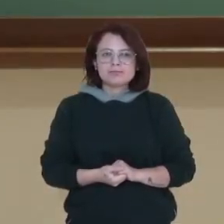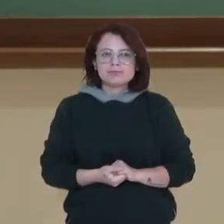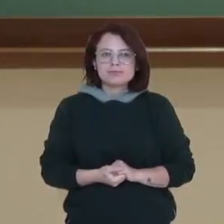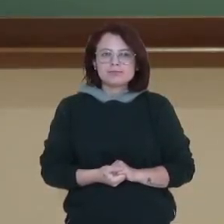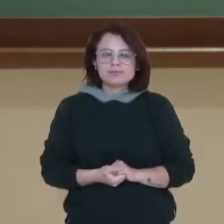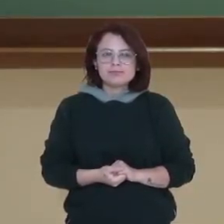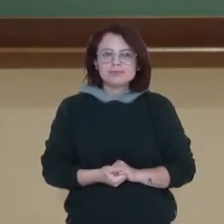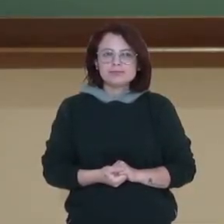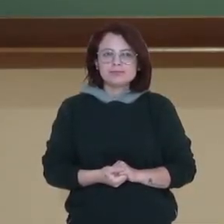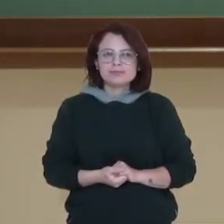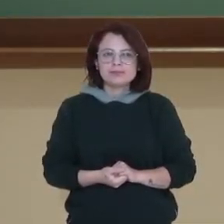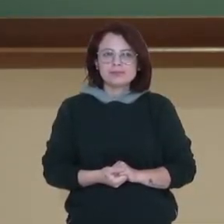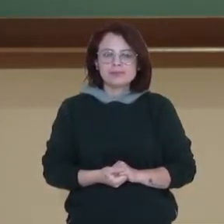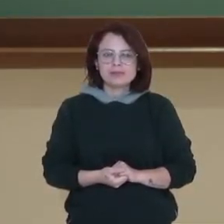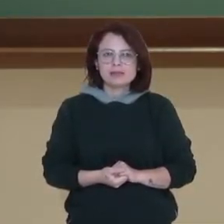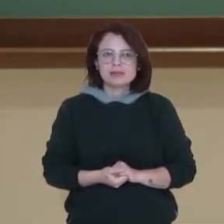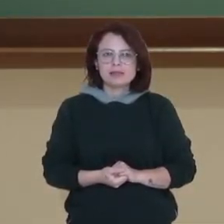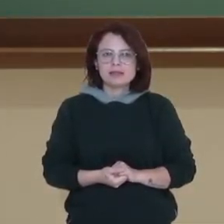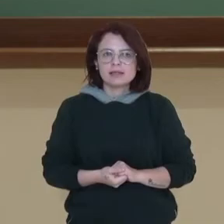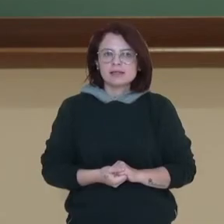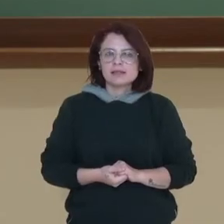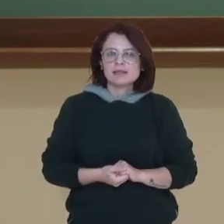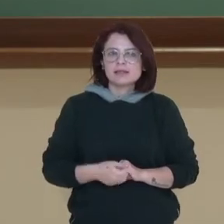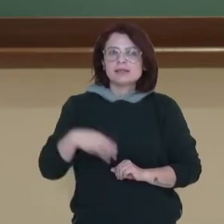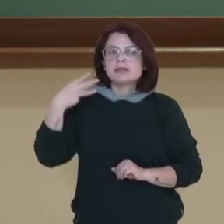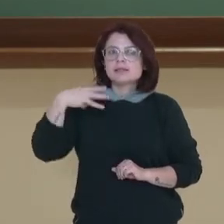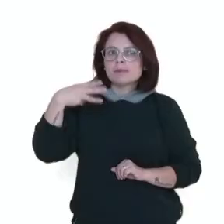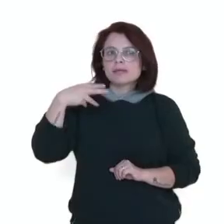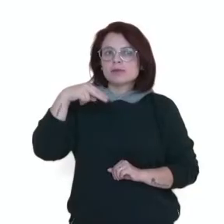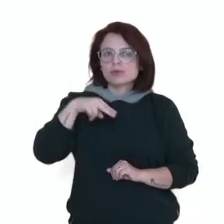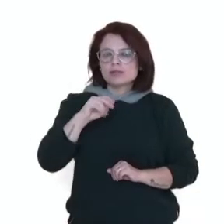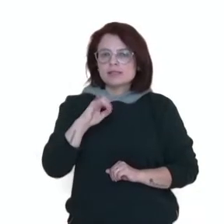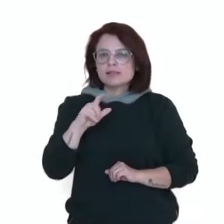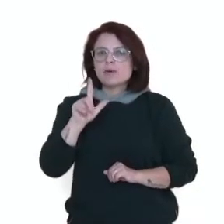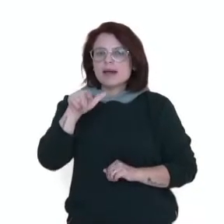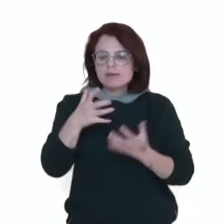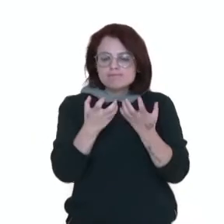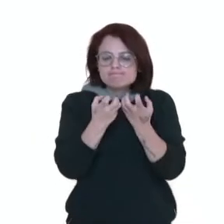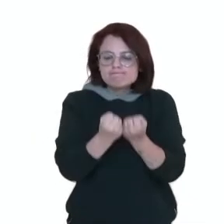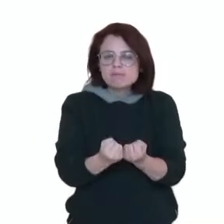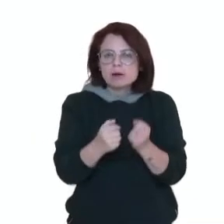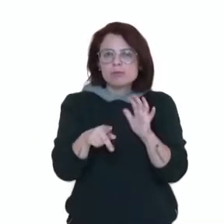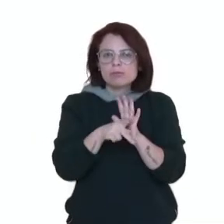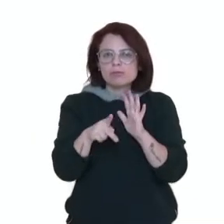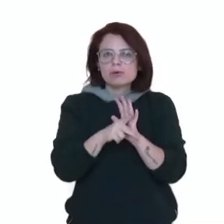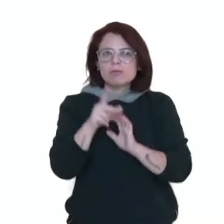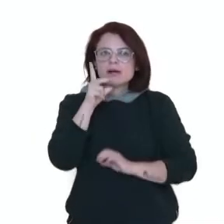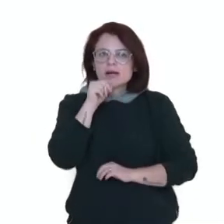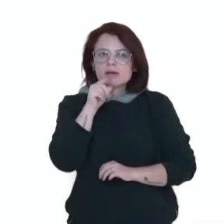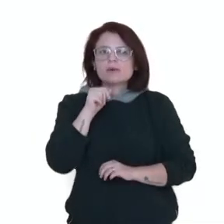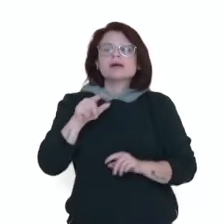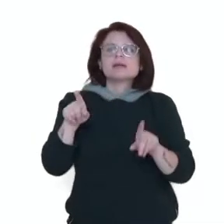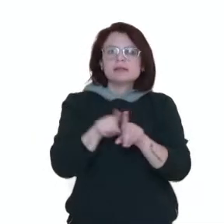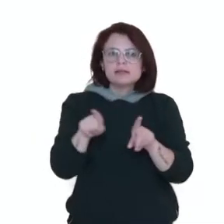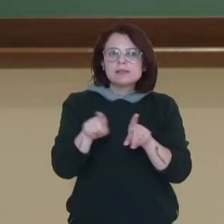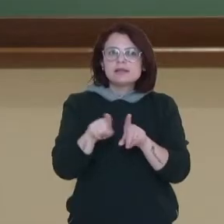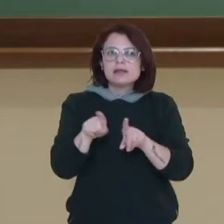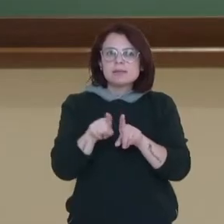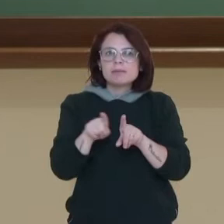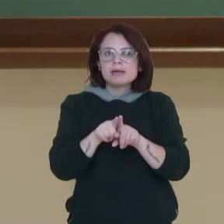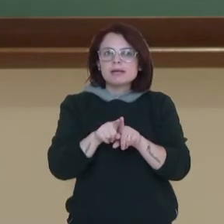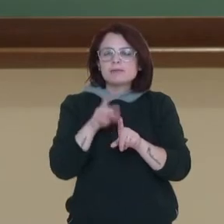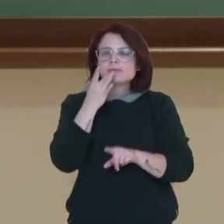Bom, terceira parte da nutrição vegetal seria a absorção de água e sais pelas raízes, né? Como